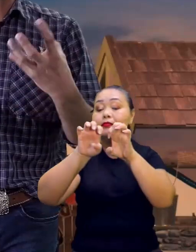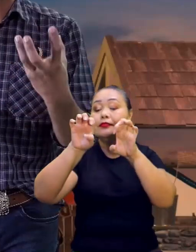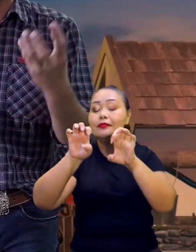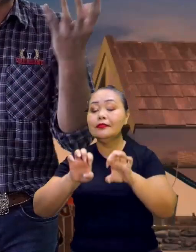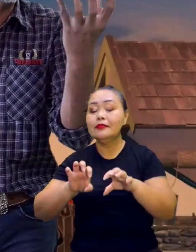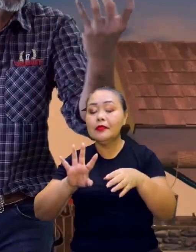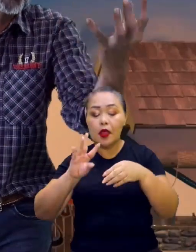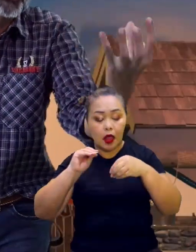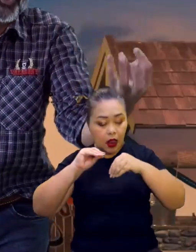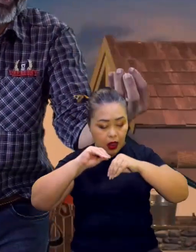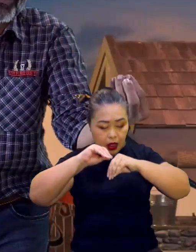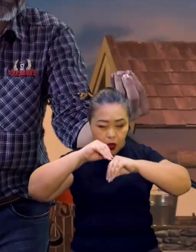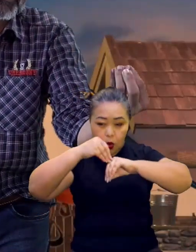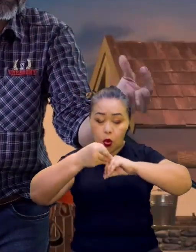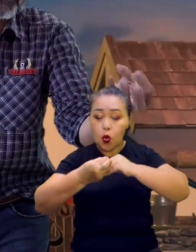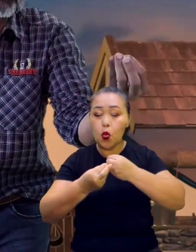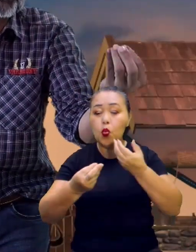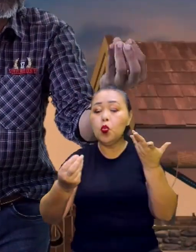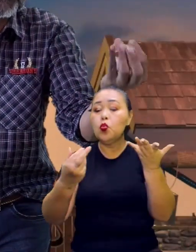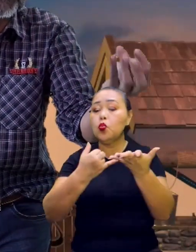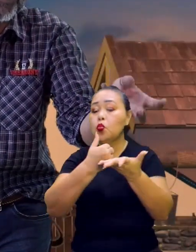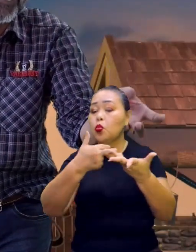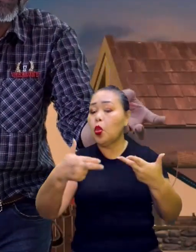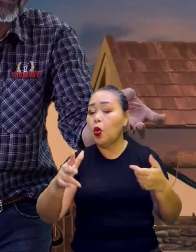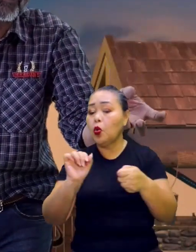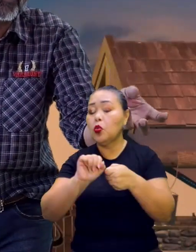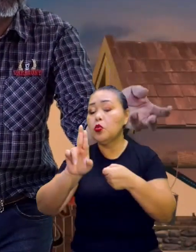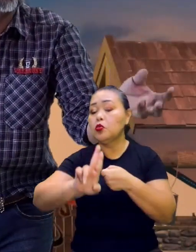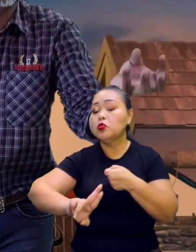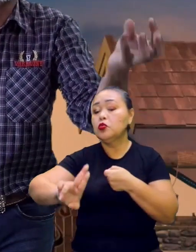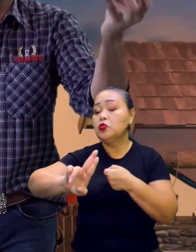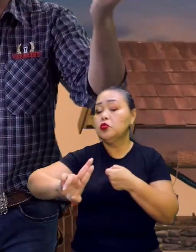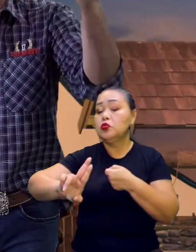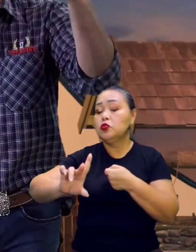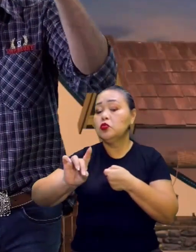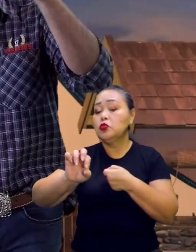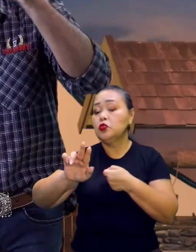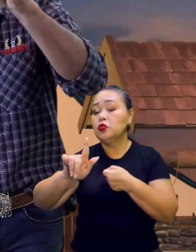moléculas, drogas, muitas drogas que são utilizadas